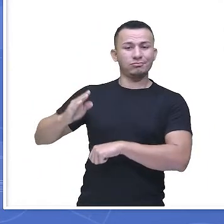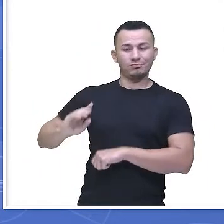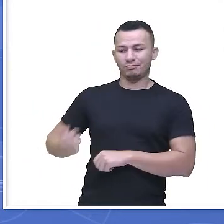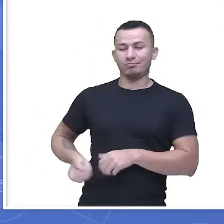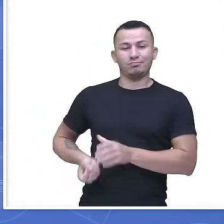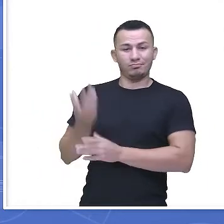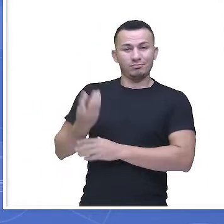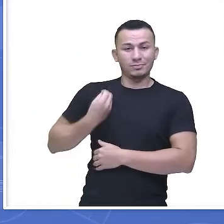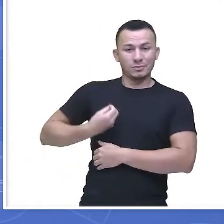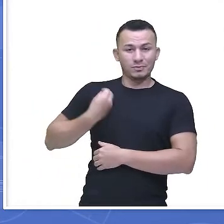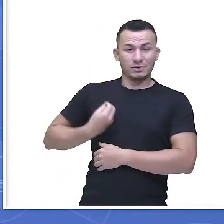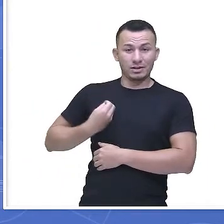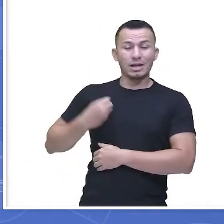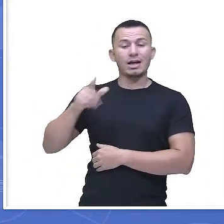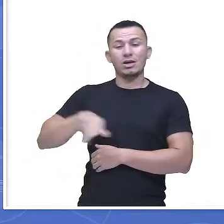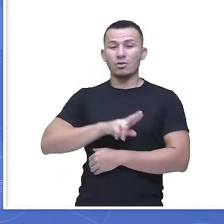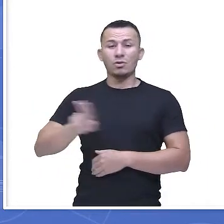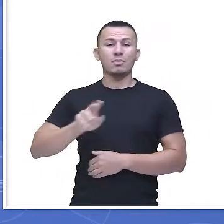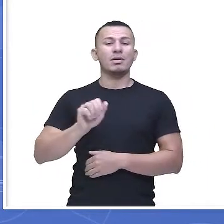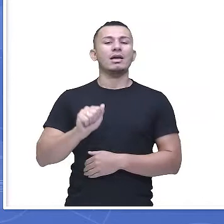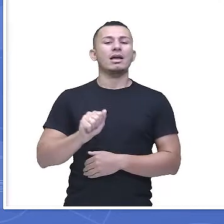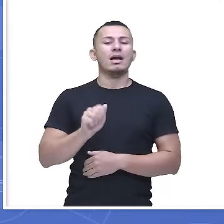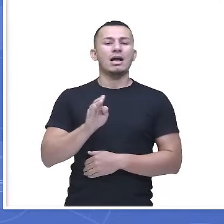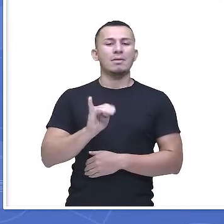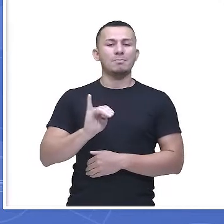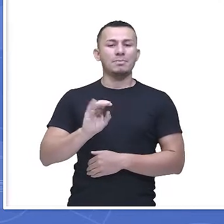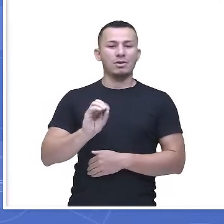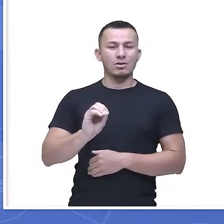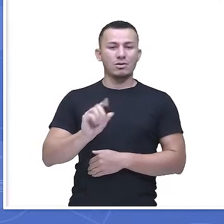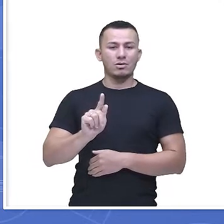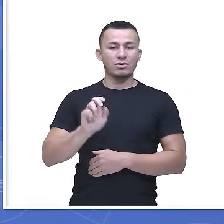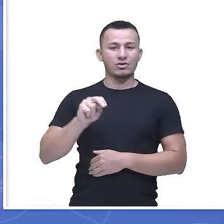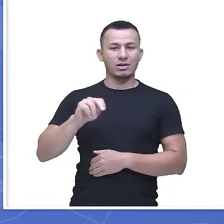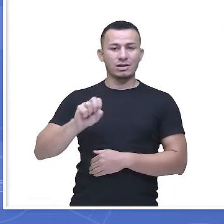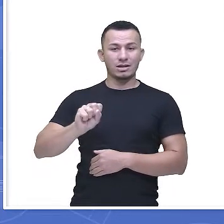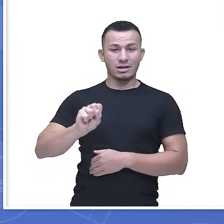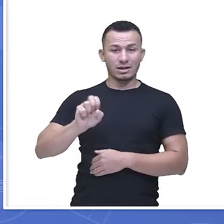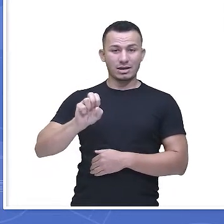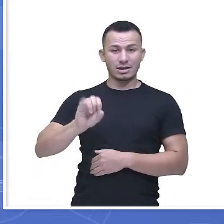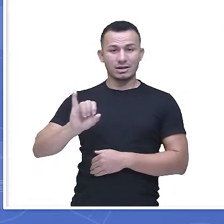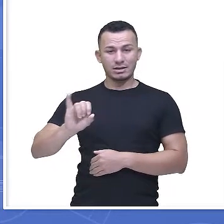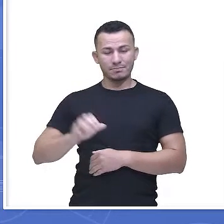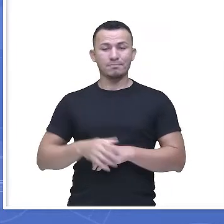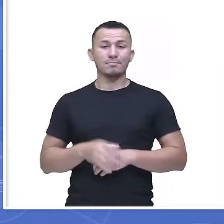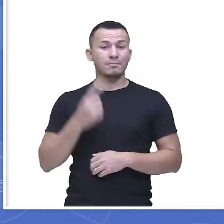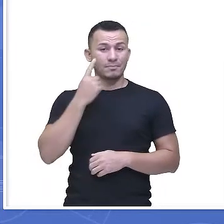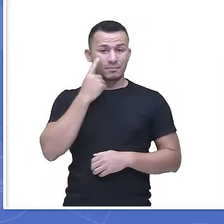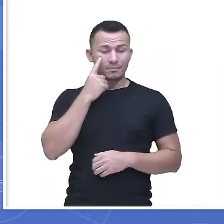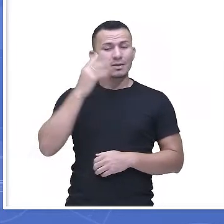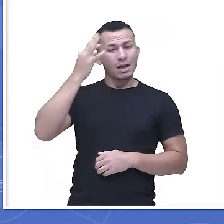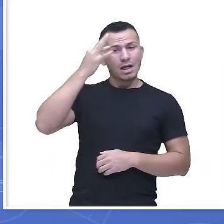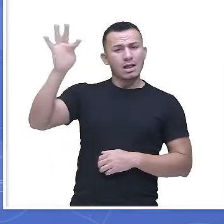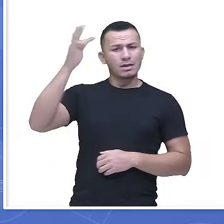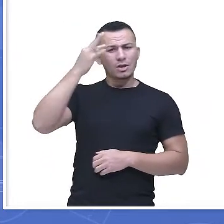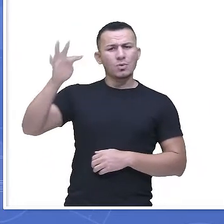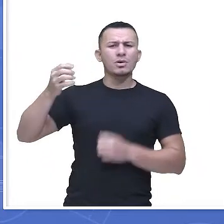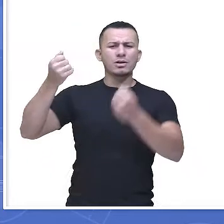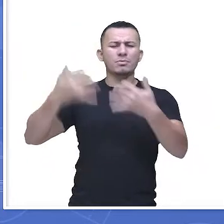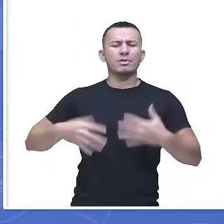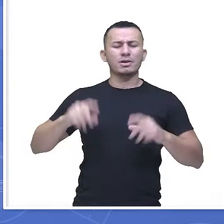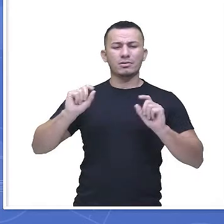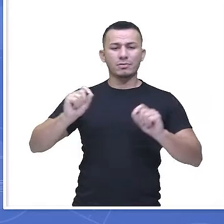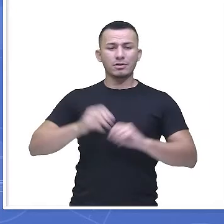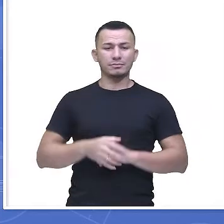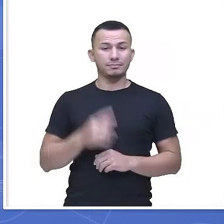chamada de abiogênese. Olha só a leitura comigo. A teoria da biogênese dizia o